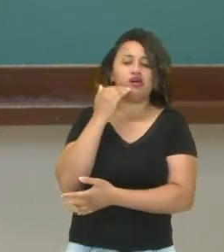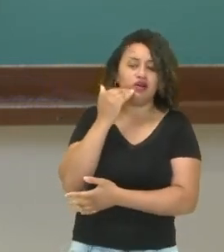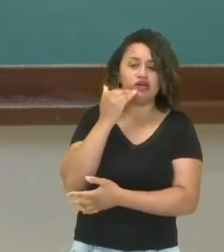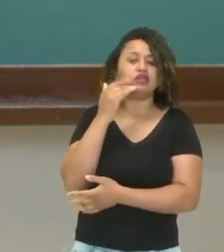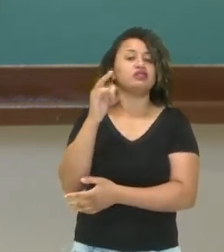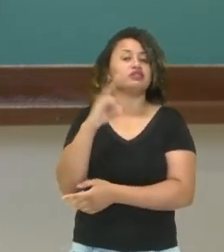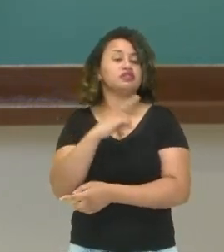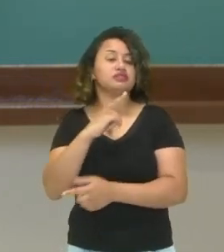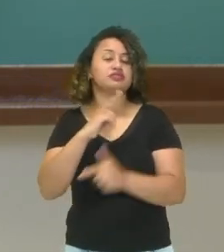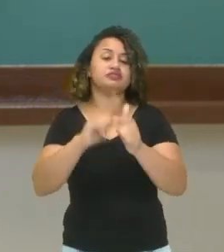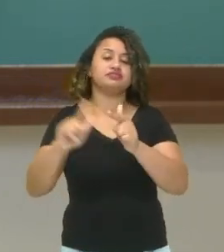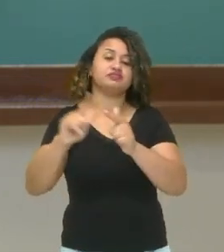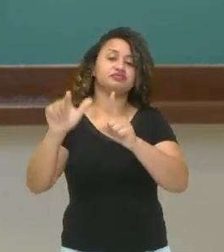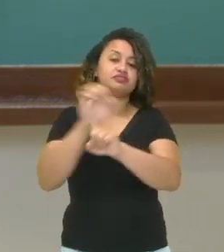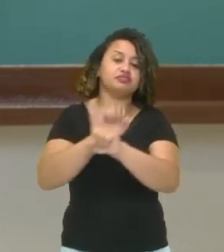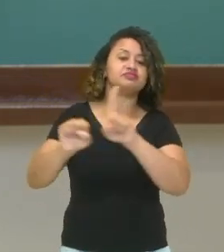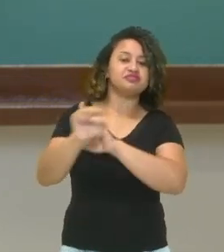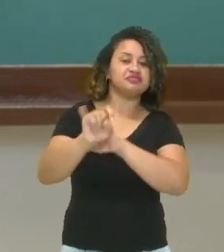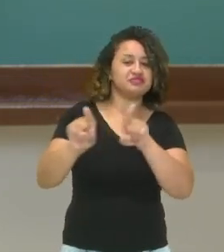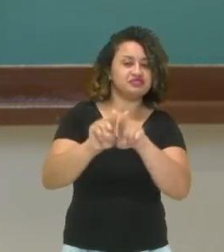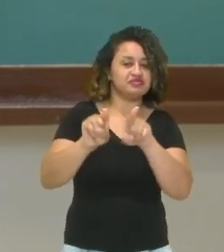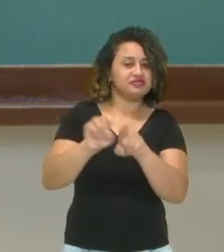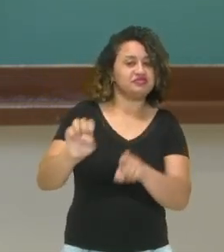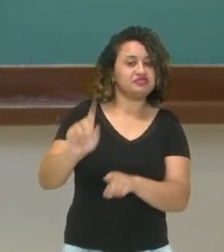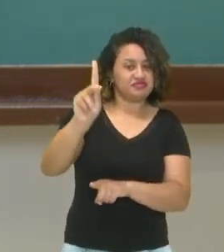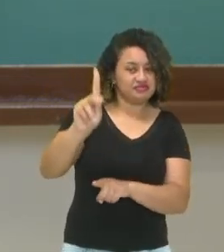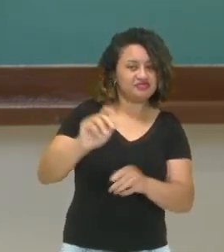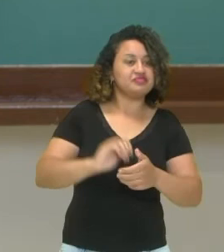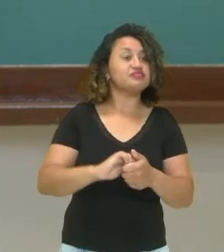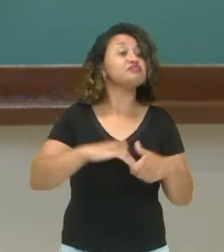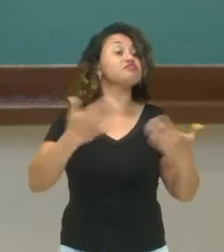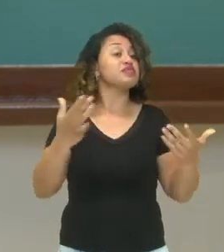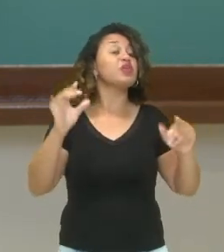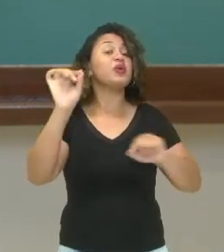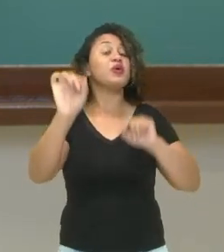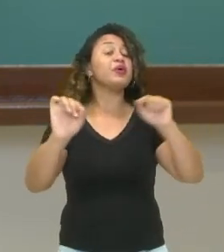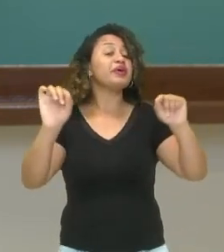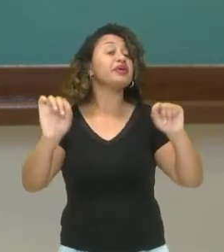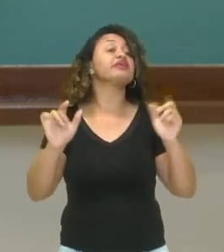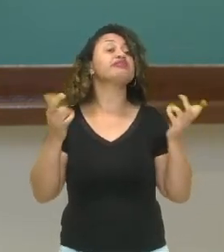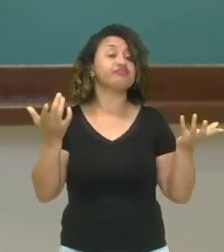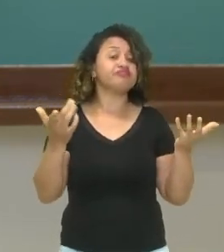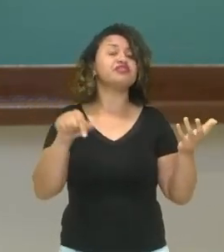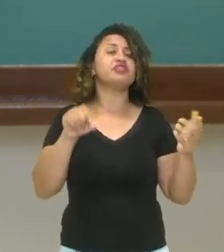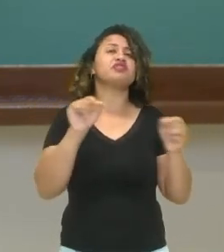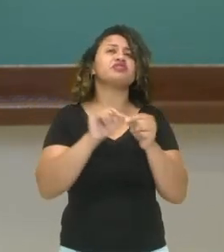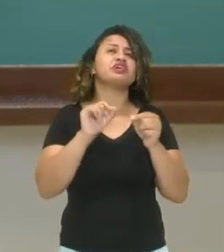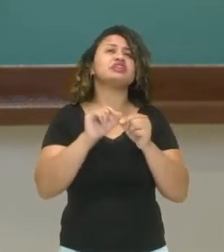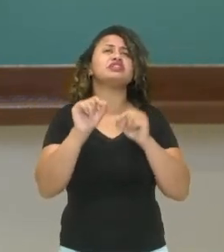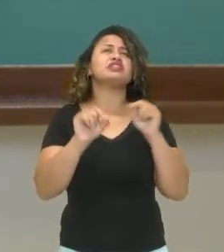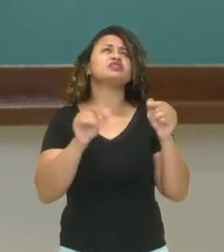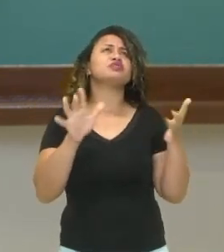os seus problemas sociais. Beleza? Em específico, dando um parênteses, dando uma